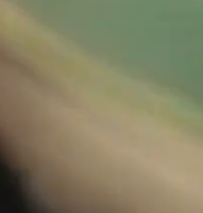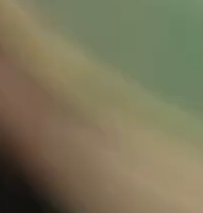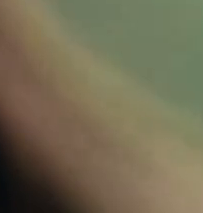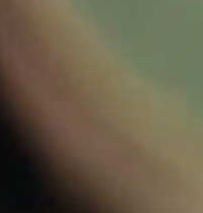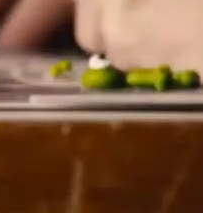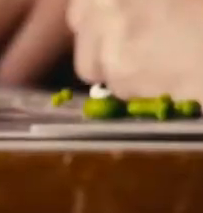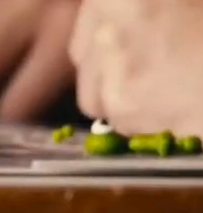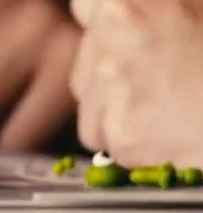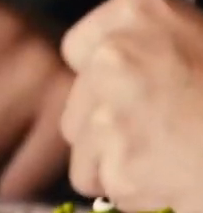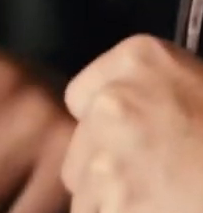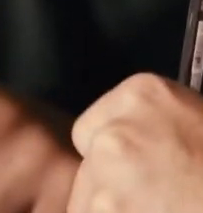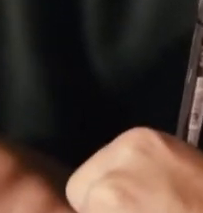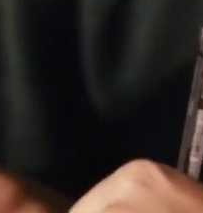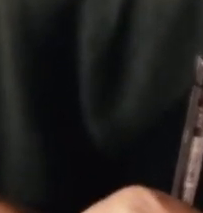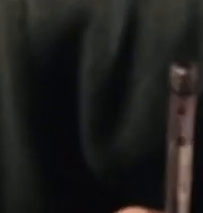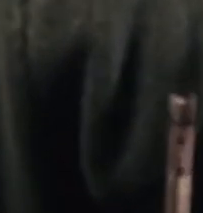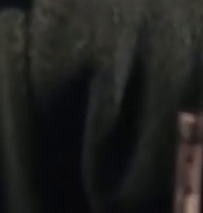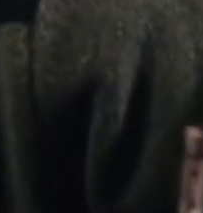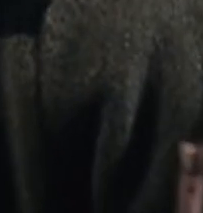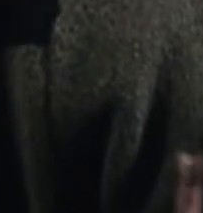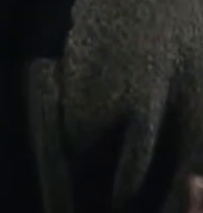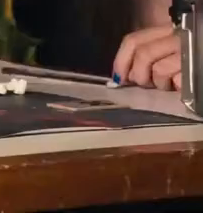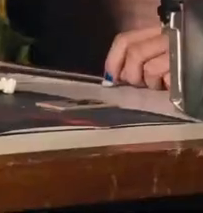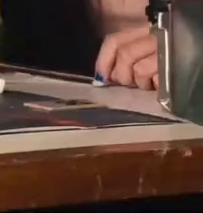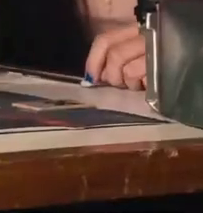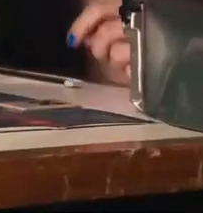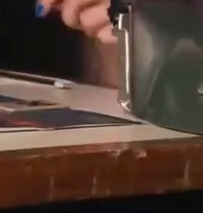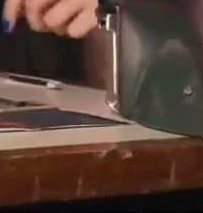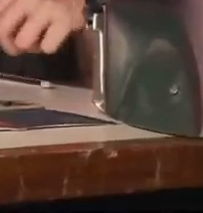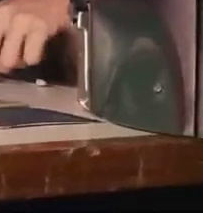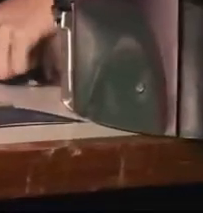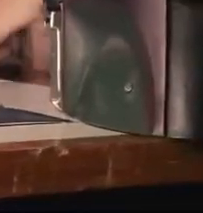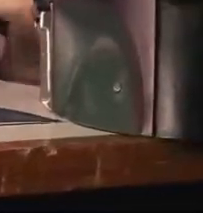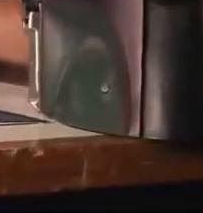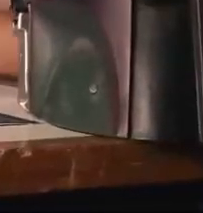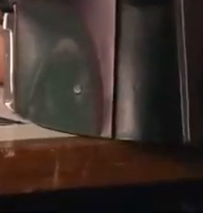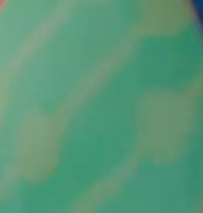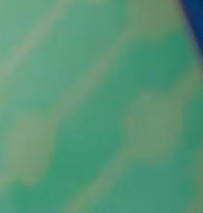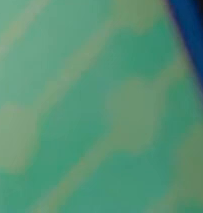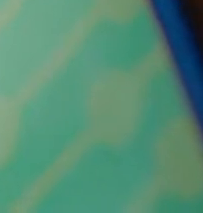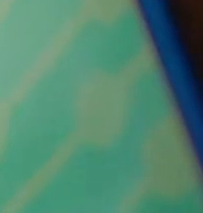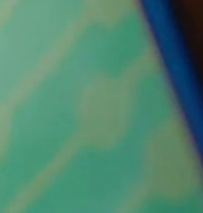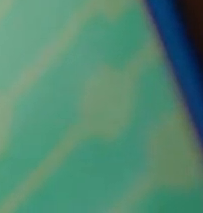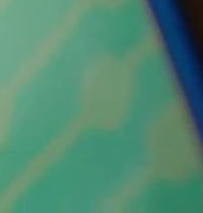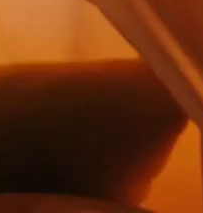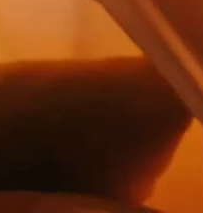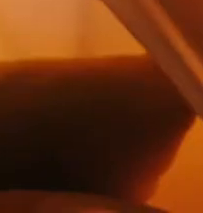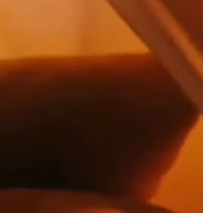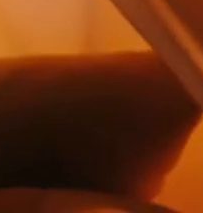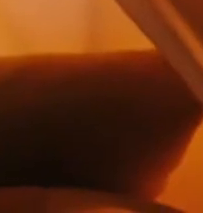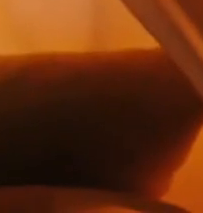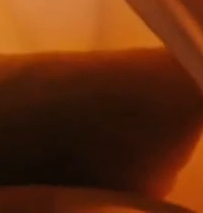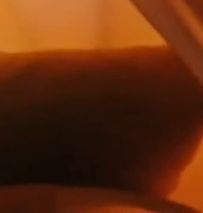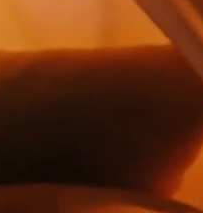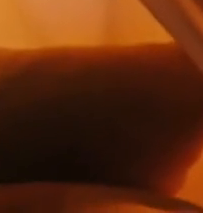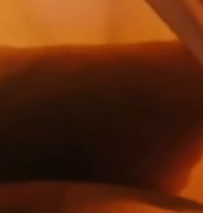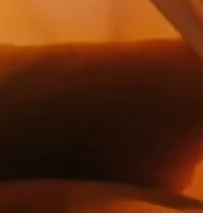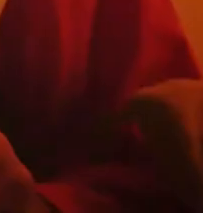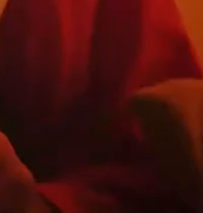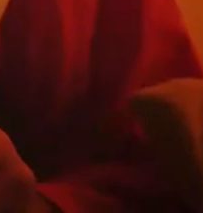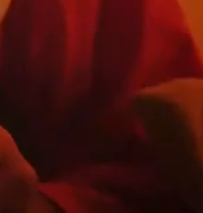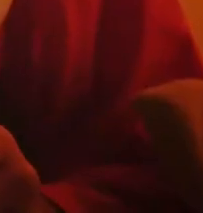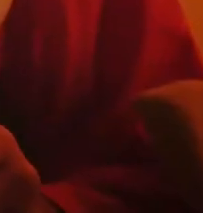numa jornada compartilhada com o infinito as possibilidades de transformar a imaginação de todos em experiências